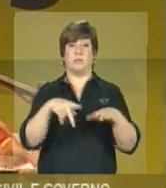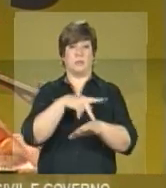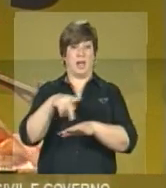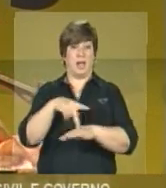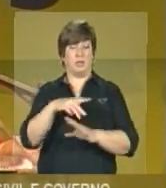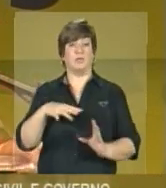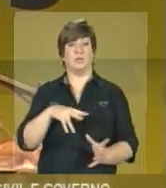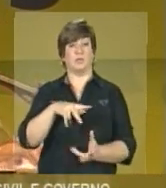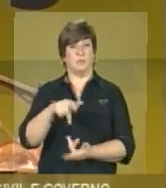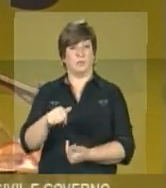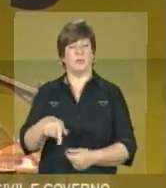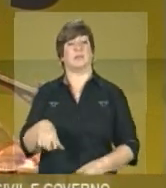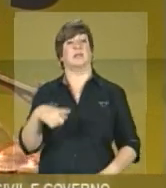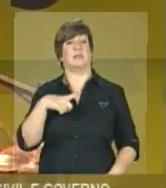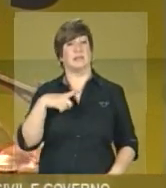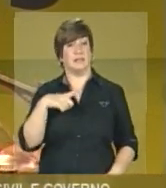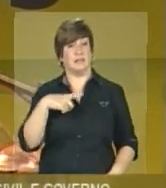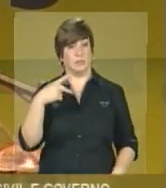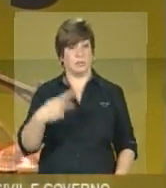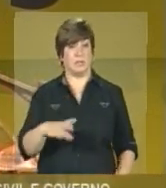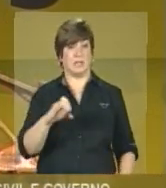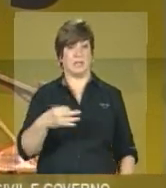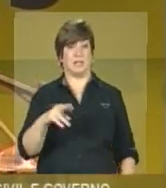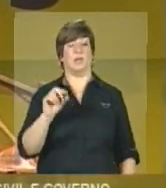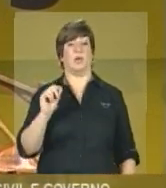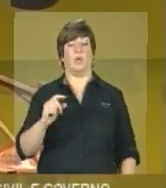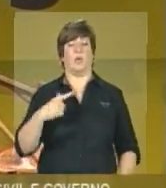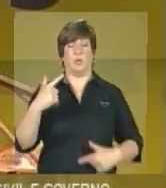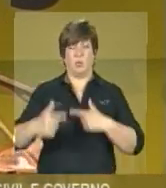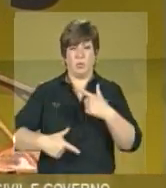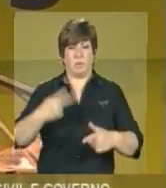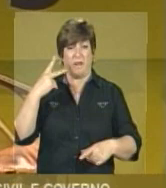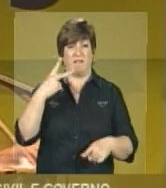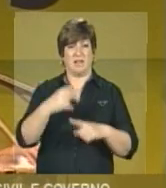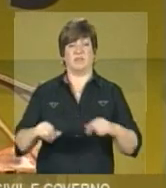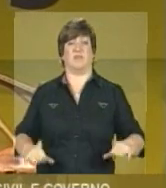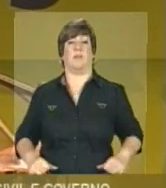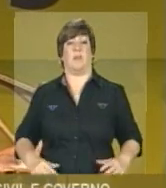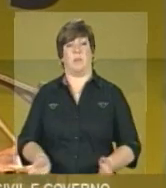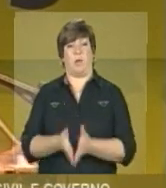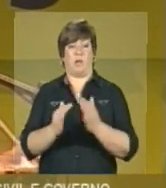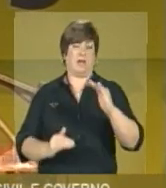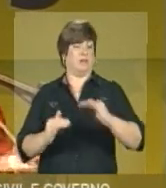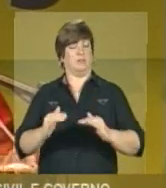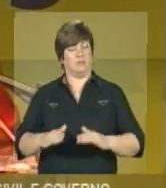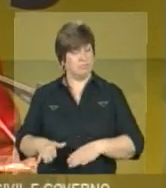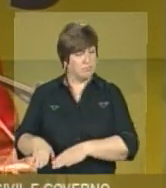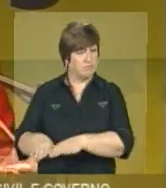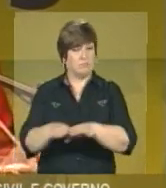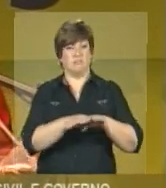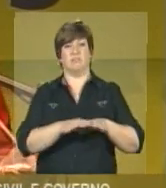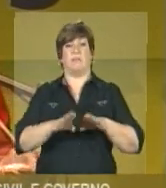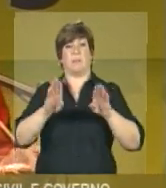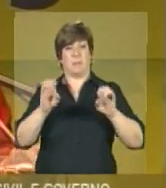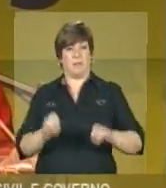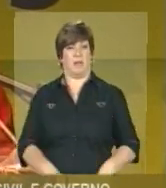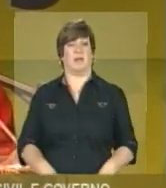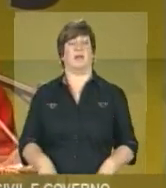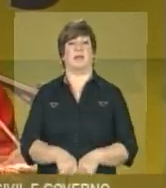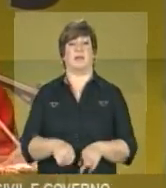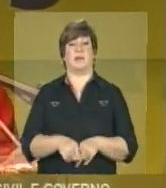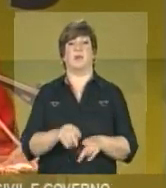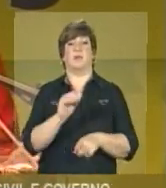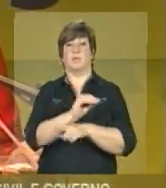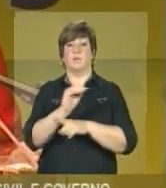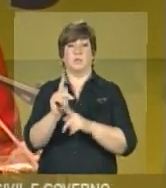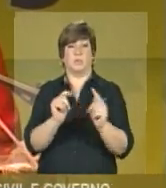do mundo, têm no seu centro o combate à pobreza e à desigualdade e à sustentabilidade